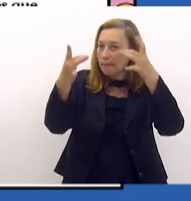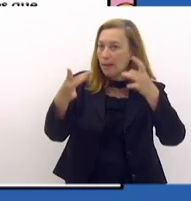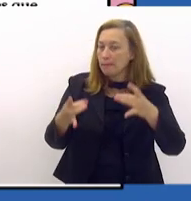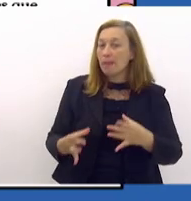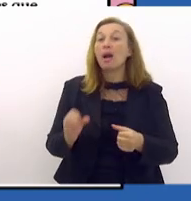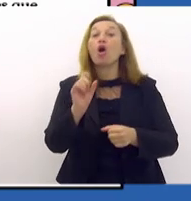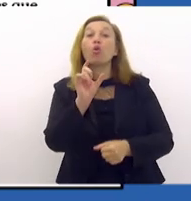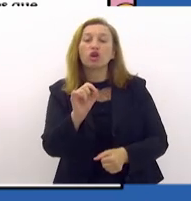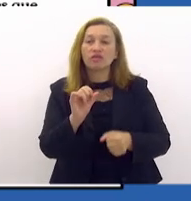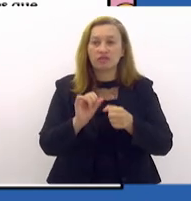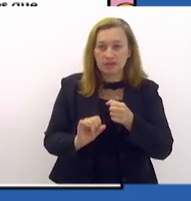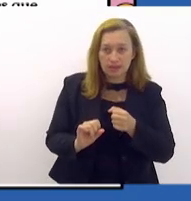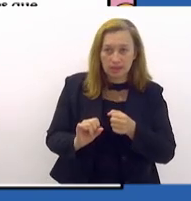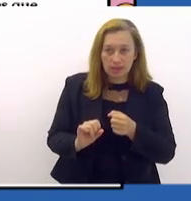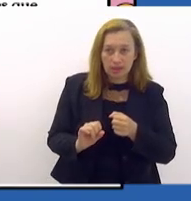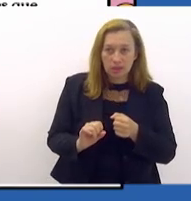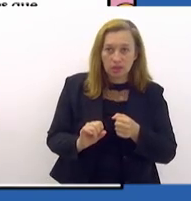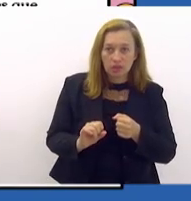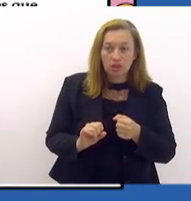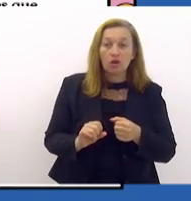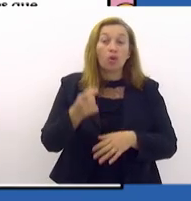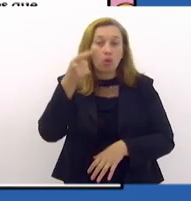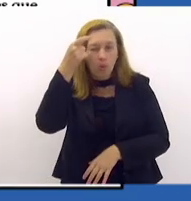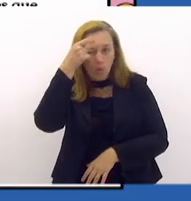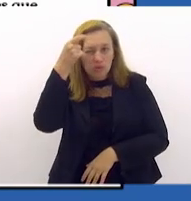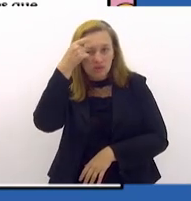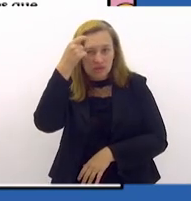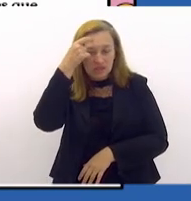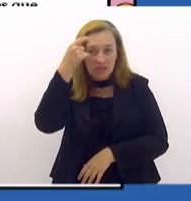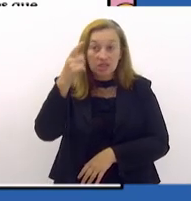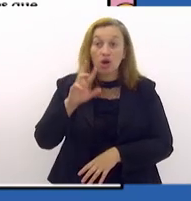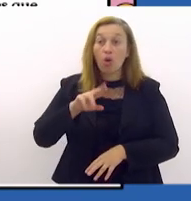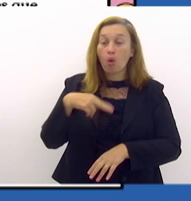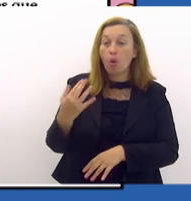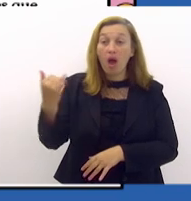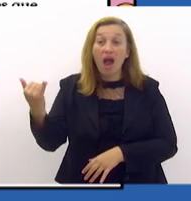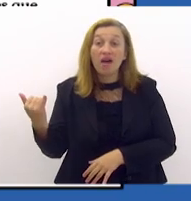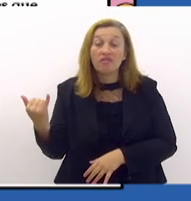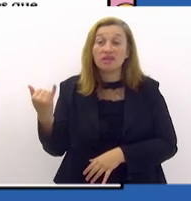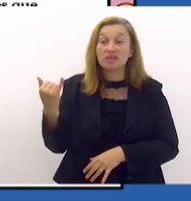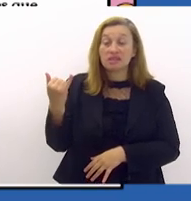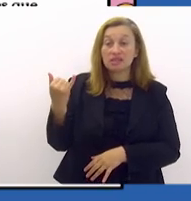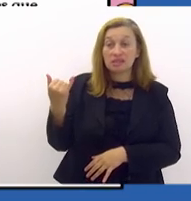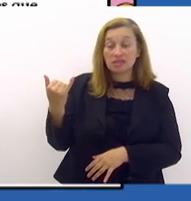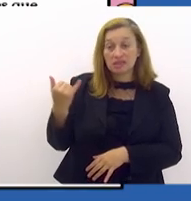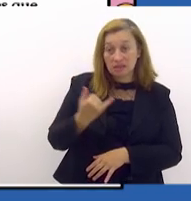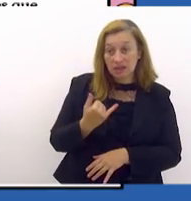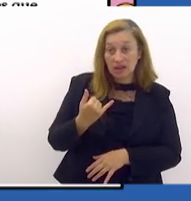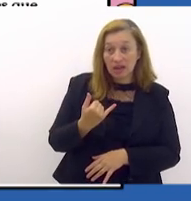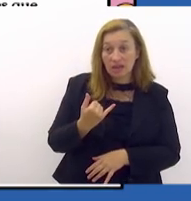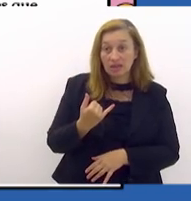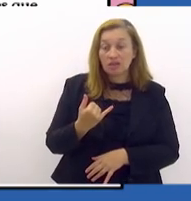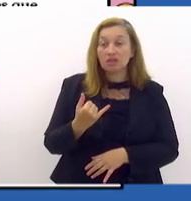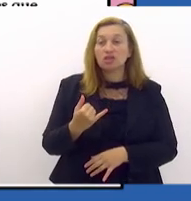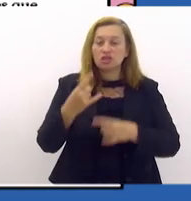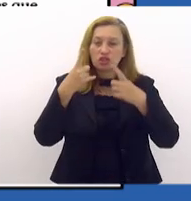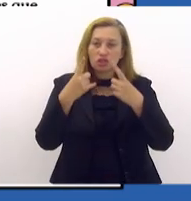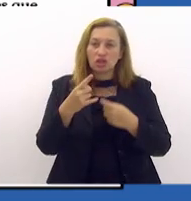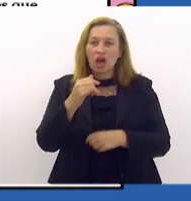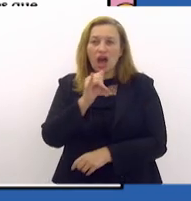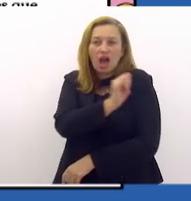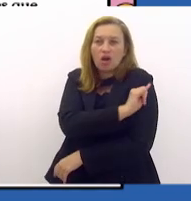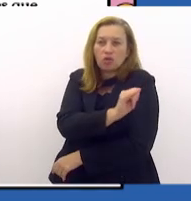fazer assim que ela toma ciência ou é comunicada de que algum aluno ou aluna está sofrendo com esse tipo de